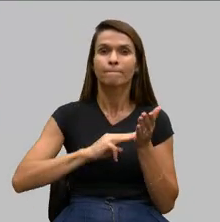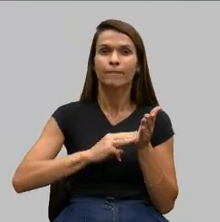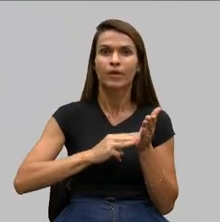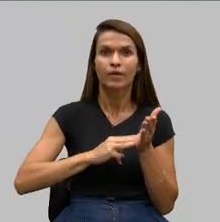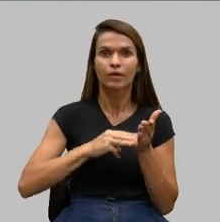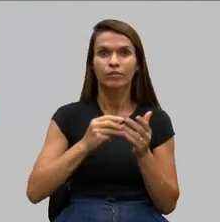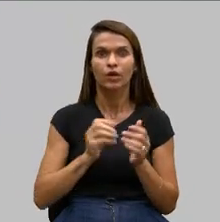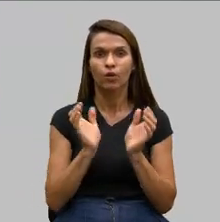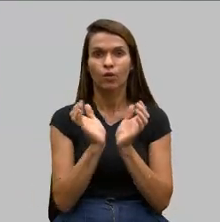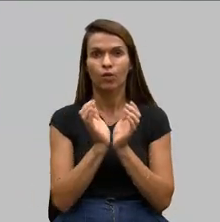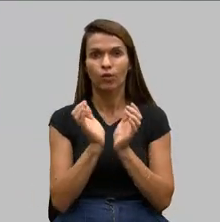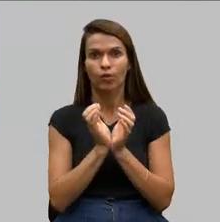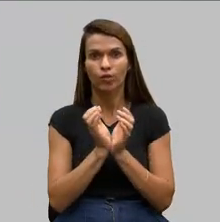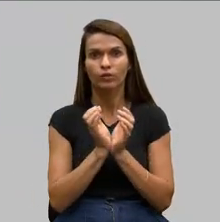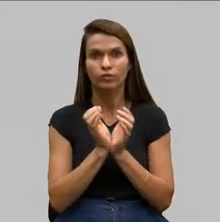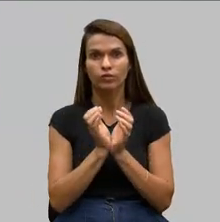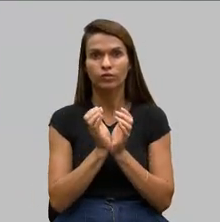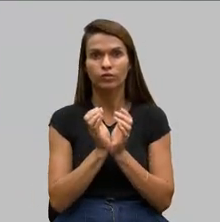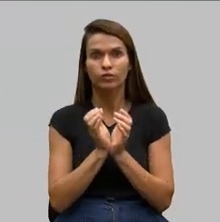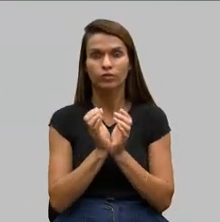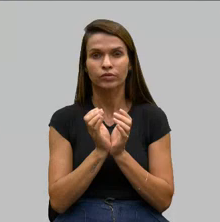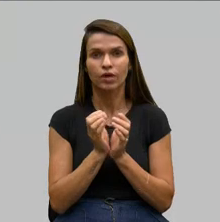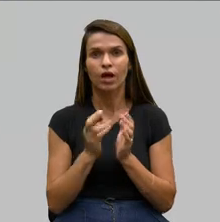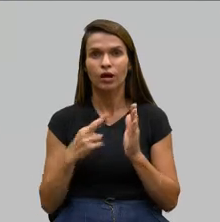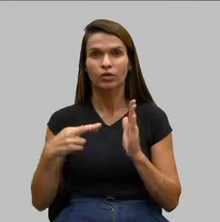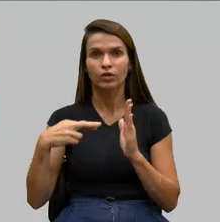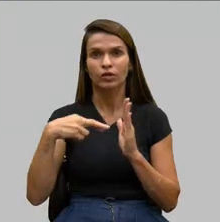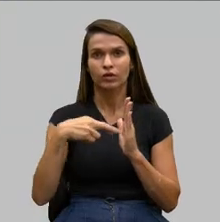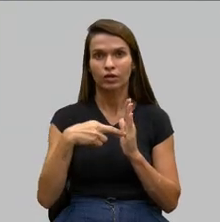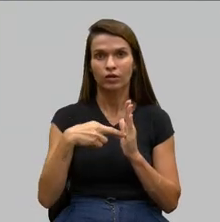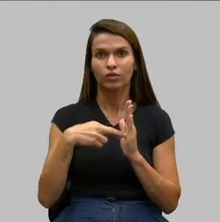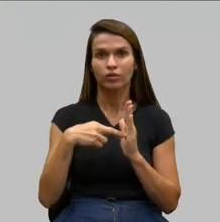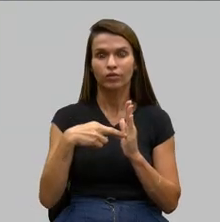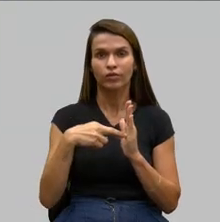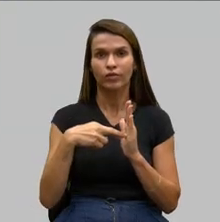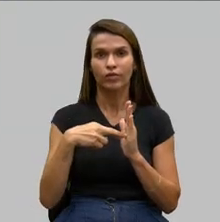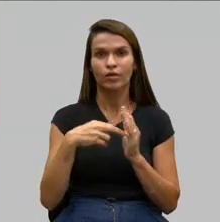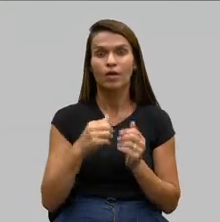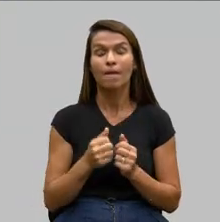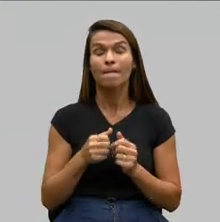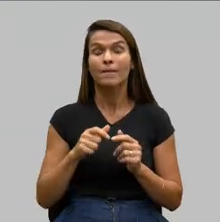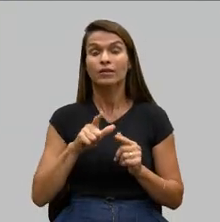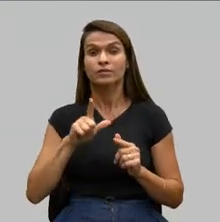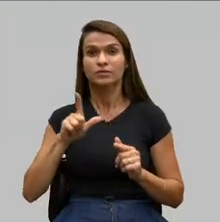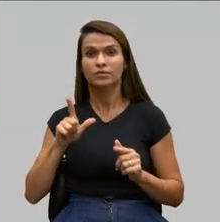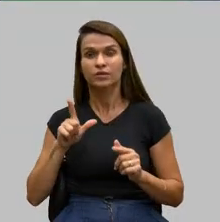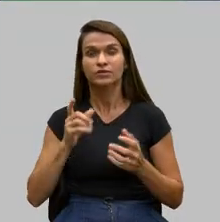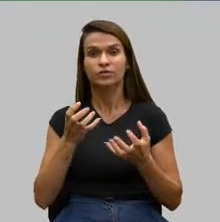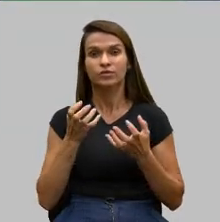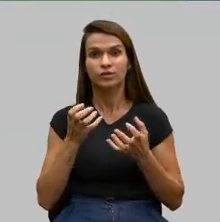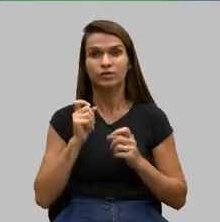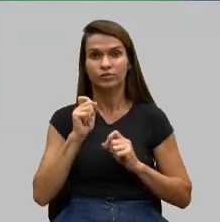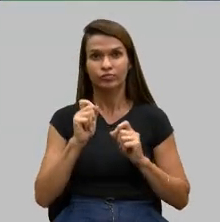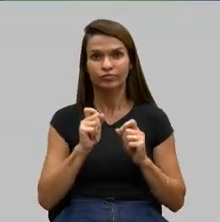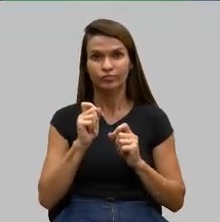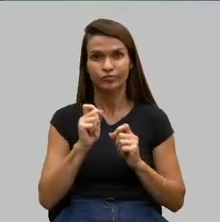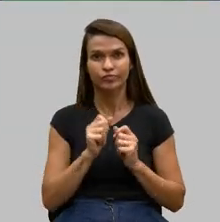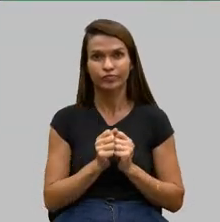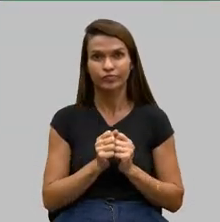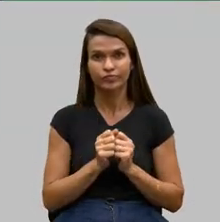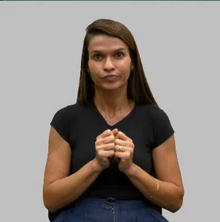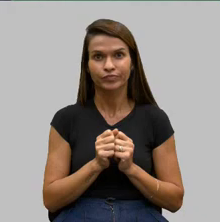requerimento eu vou passar presidência mas antes eu gostaria antes eh de passar a